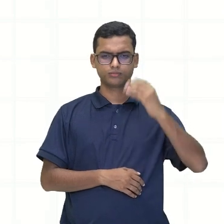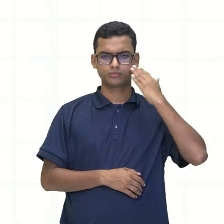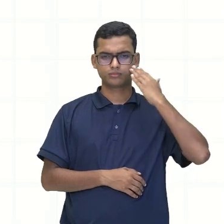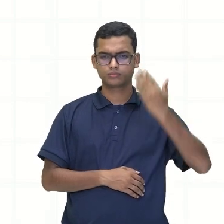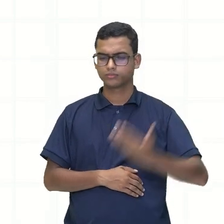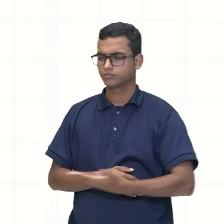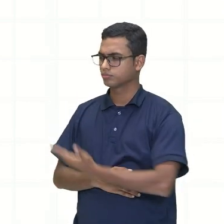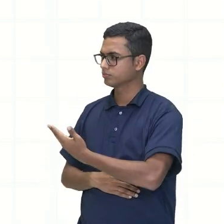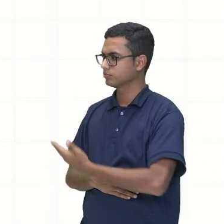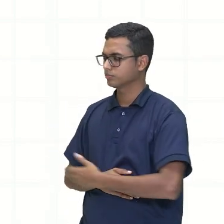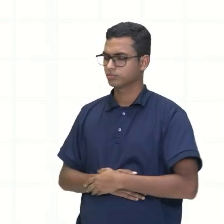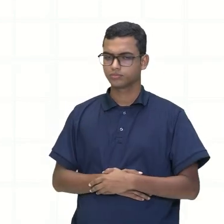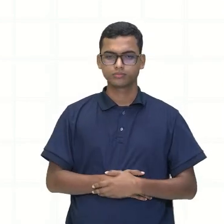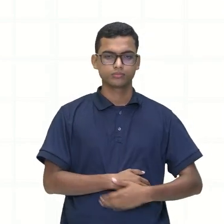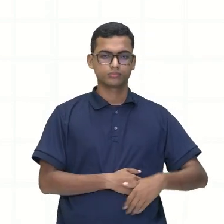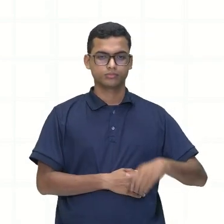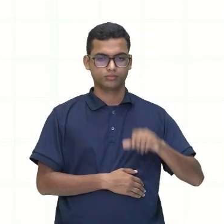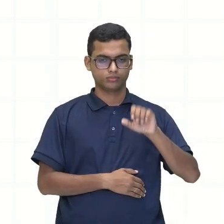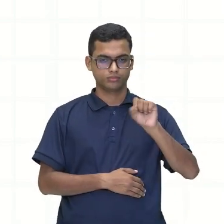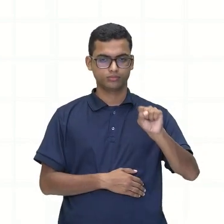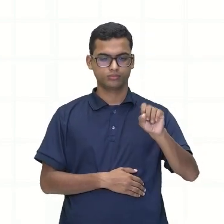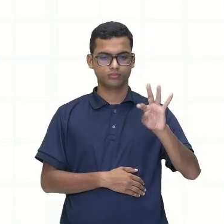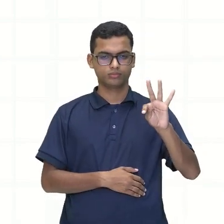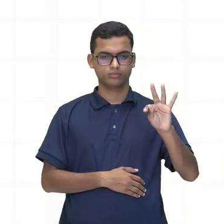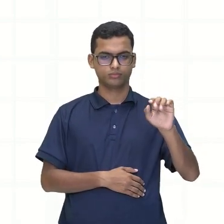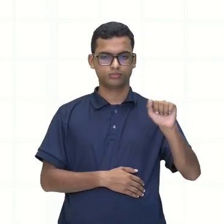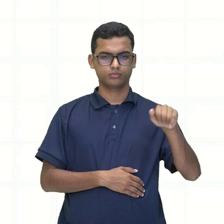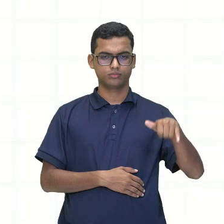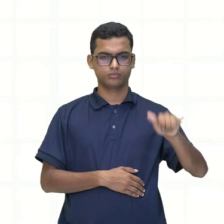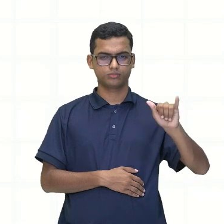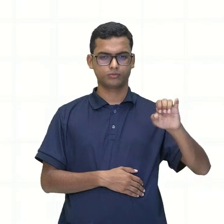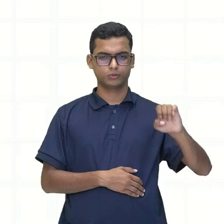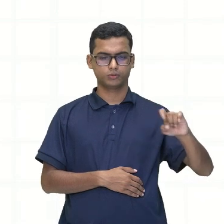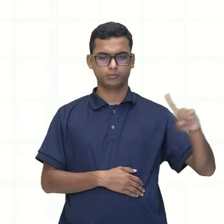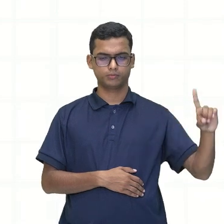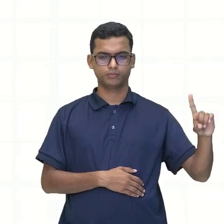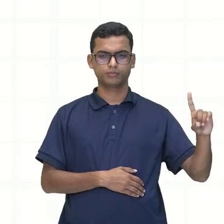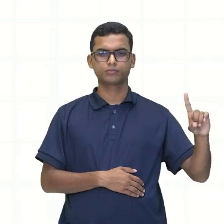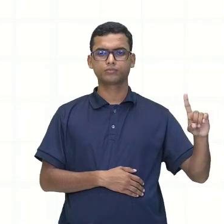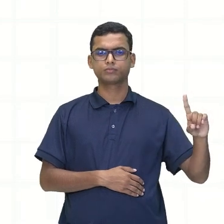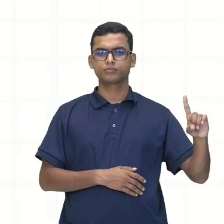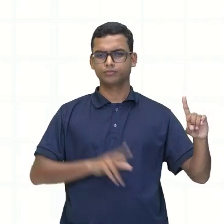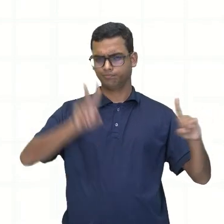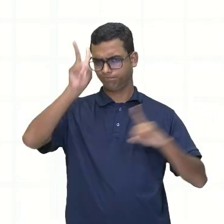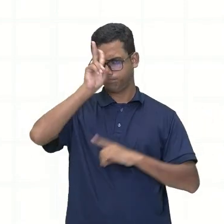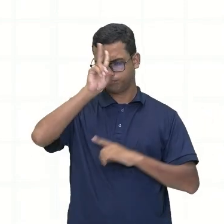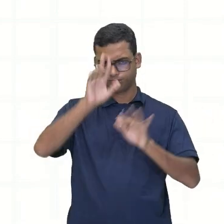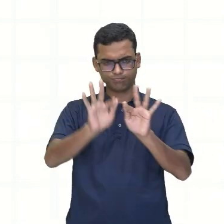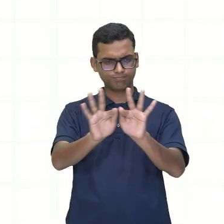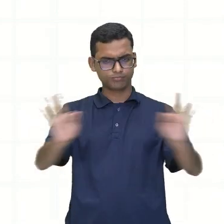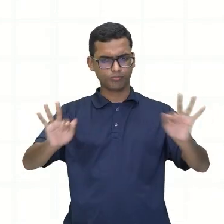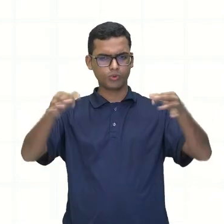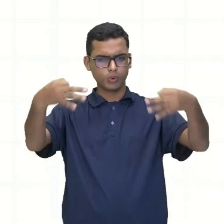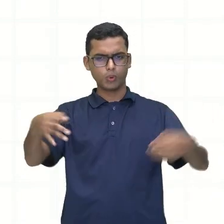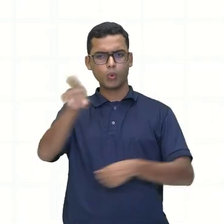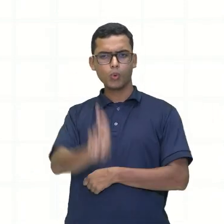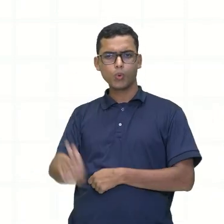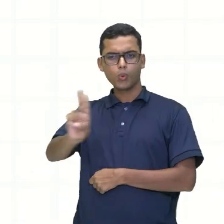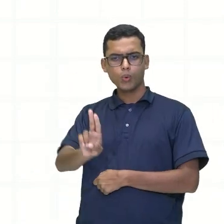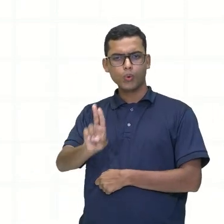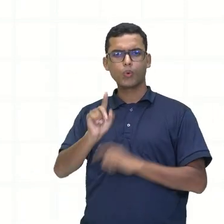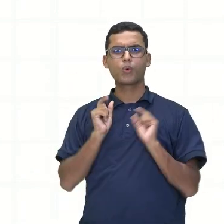resposta. They stayed. Porque na afirmativa, eu vou utilizar